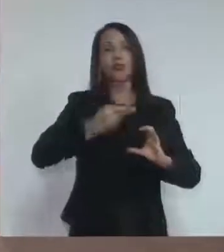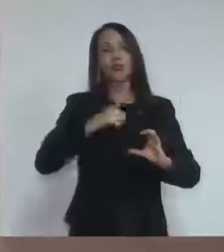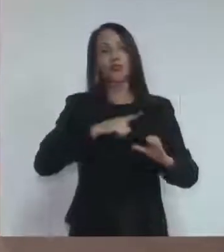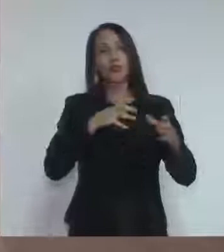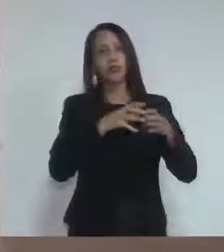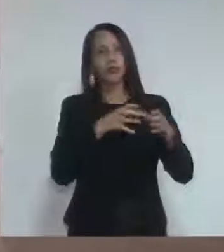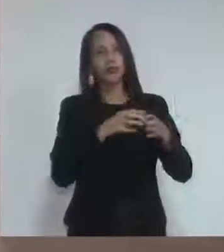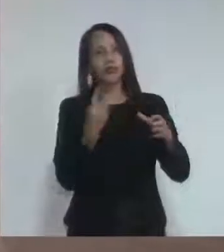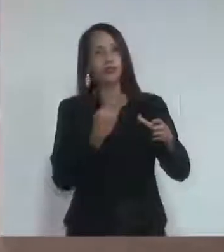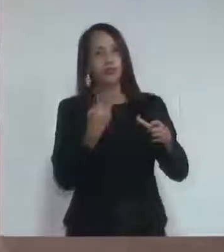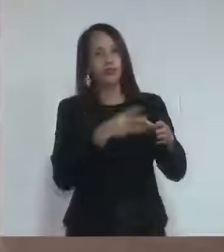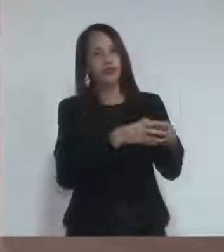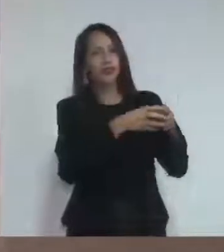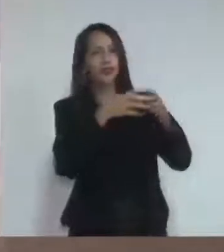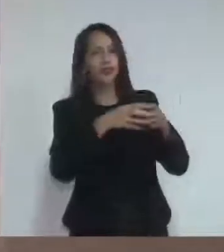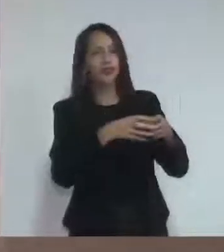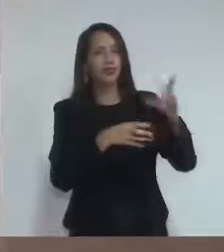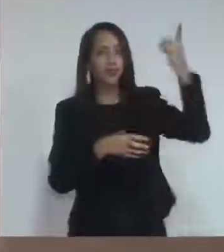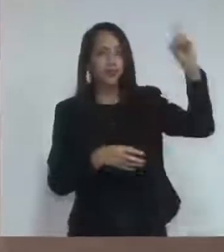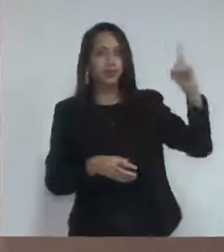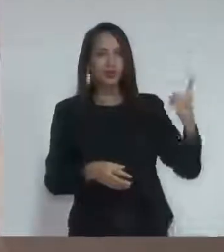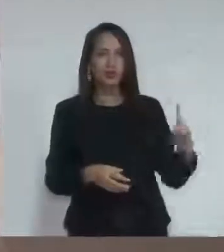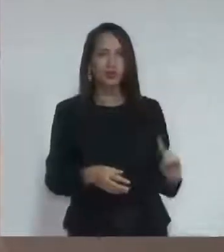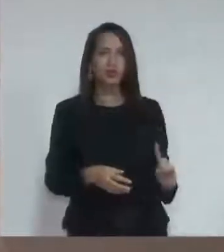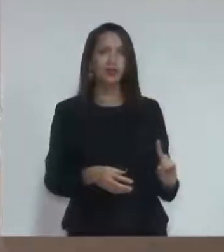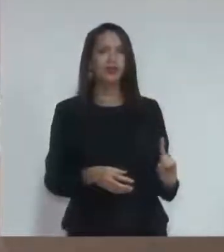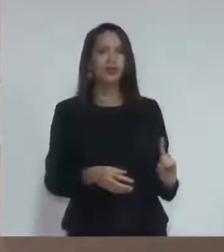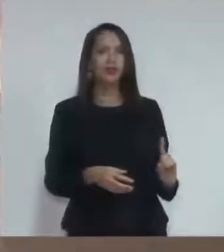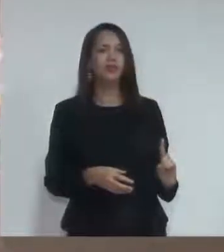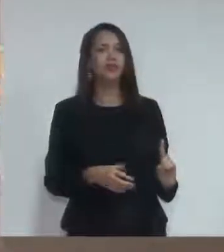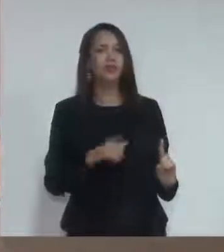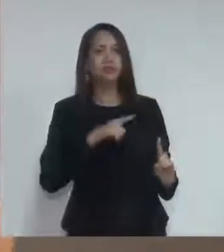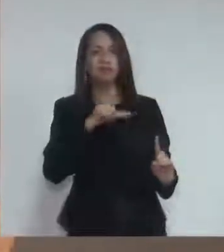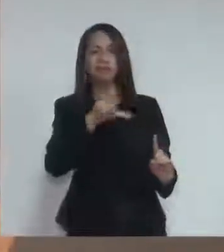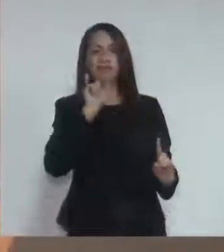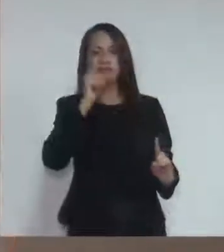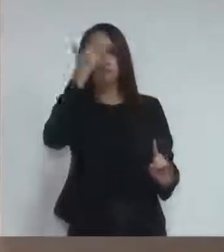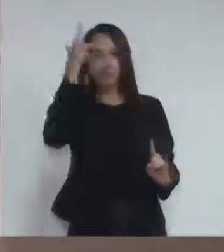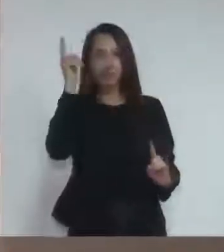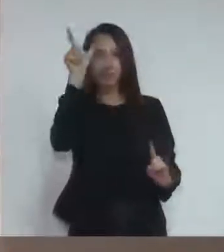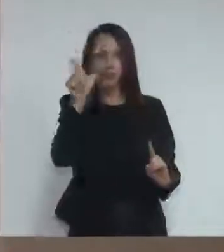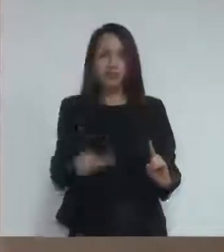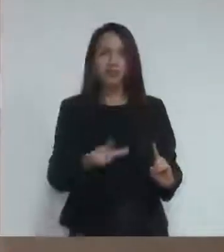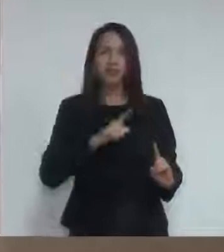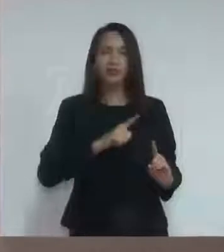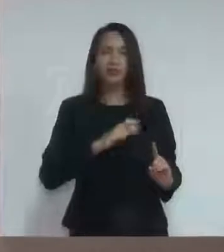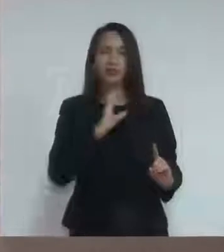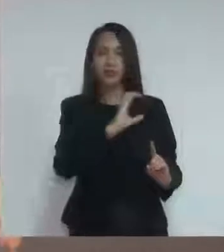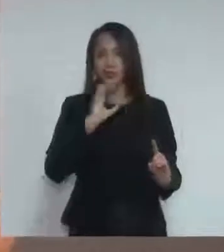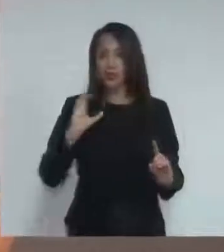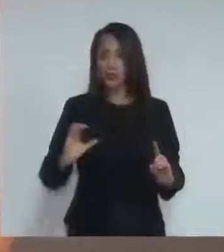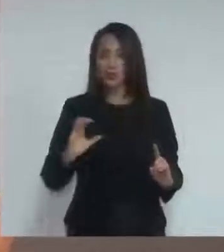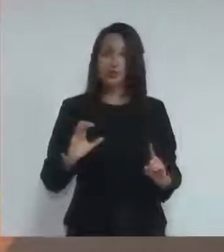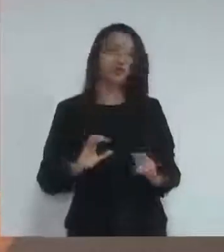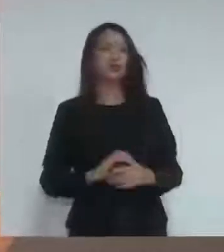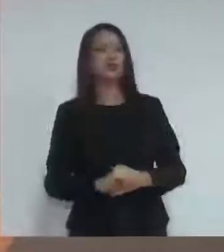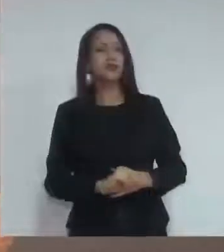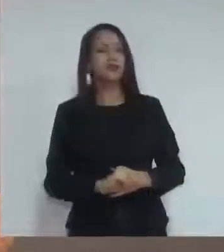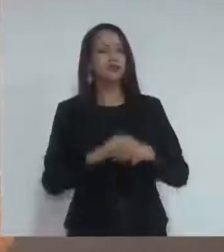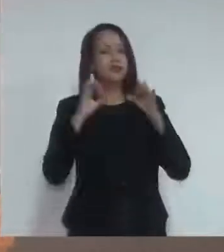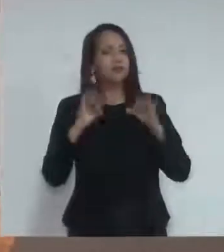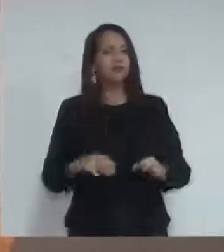você passa a colocar um diretor que foi o quê? Escolhido por alguém, que tem um cargo comissionado. Então é